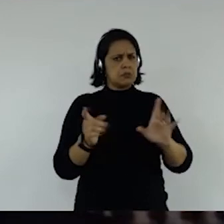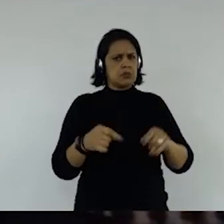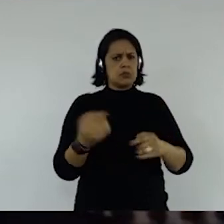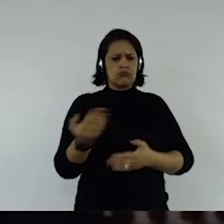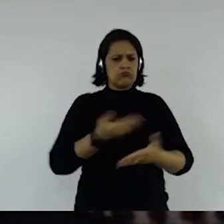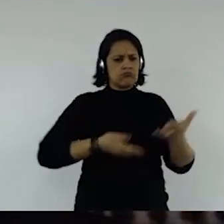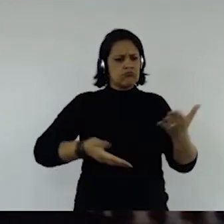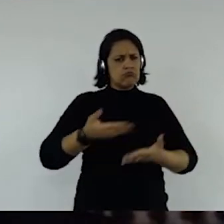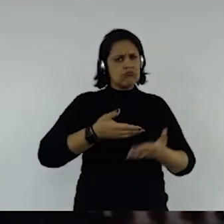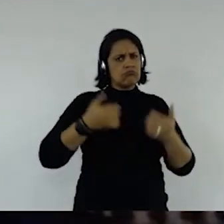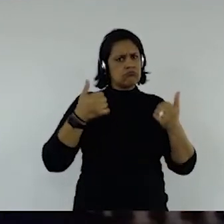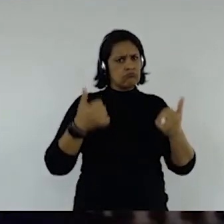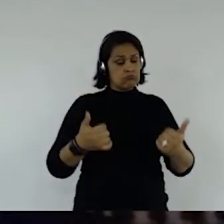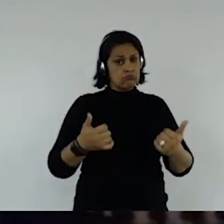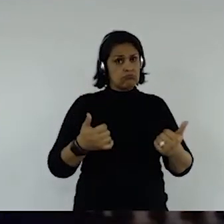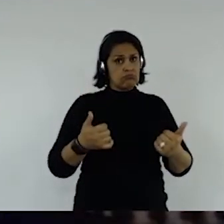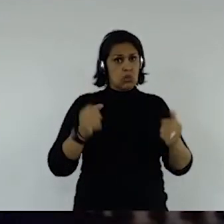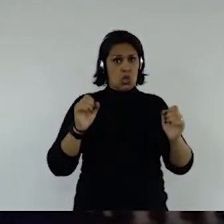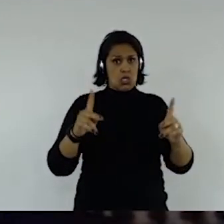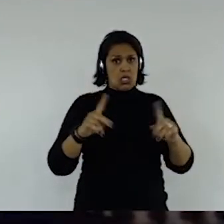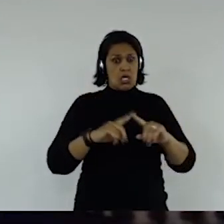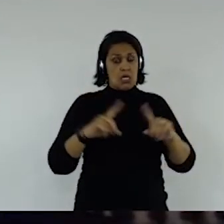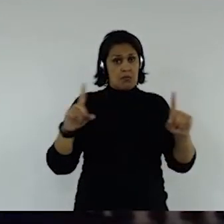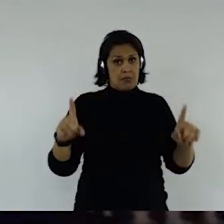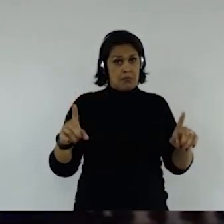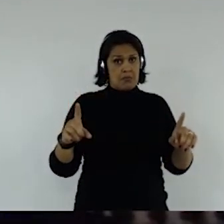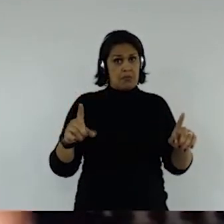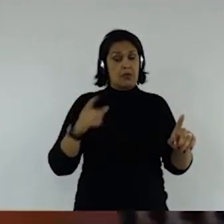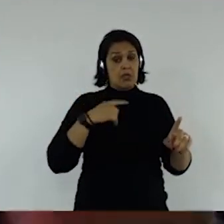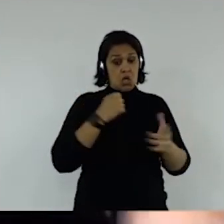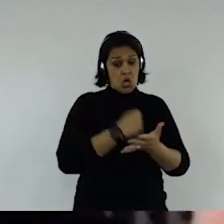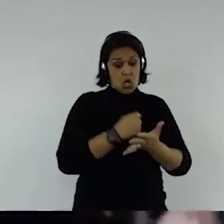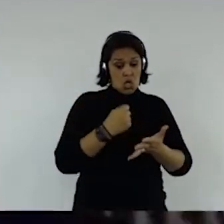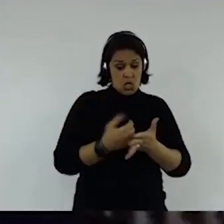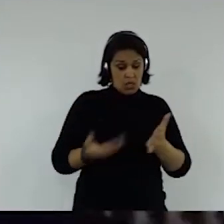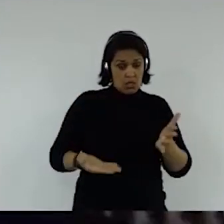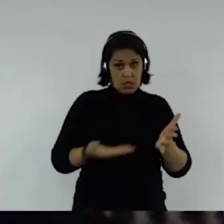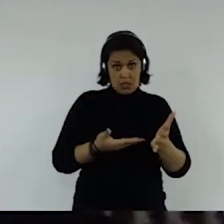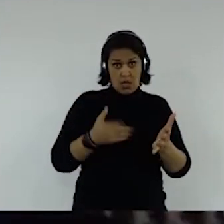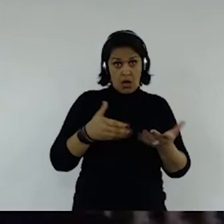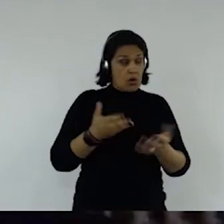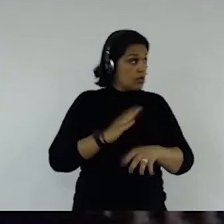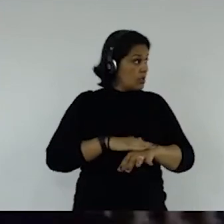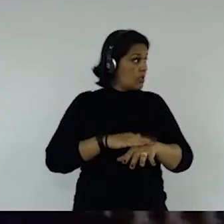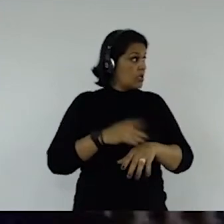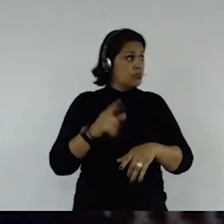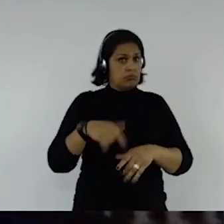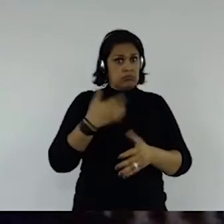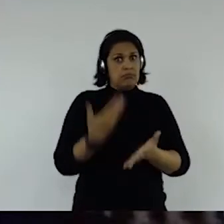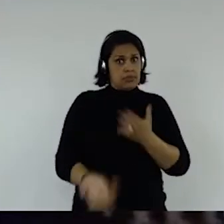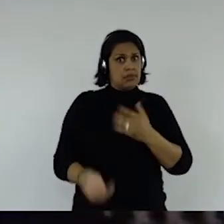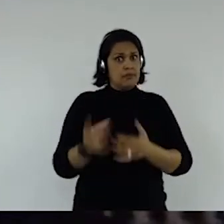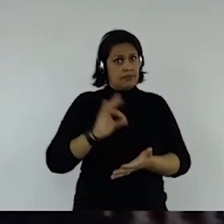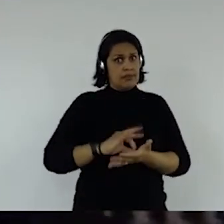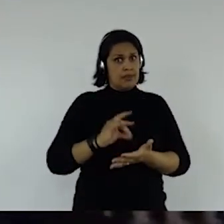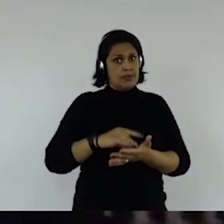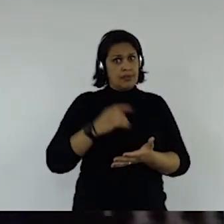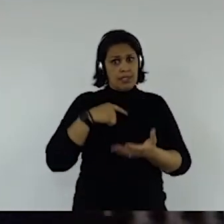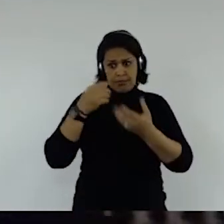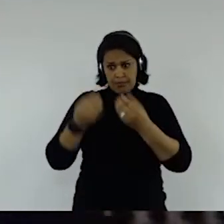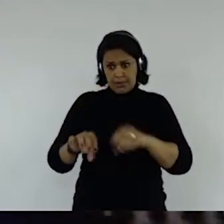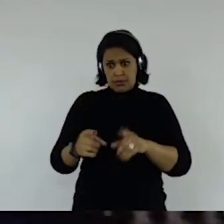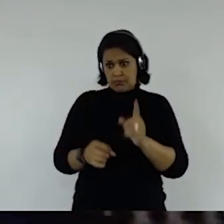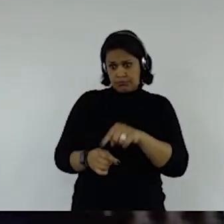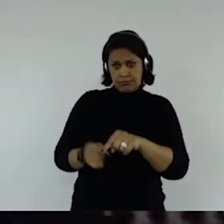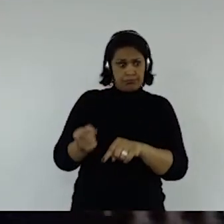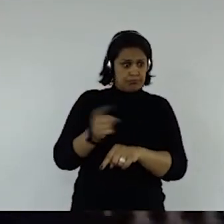na próxima. Então, a gente está num contrato e, nesse momento, que é um momento que há muita perda, a parte contrária sofreu um dano, e